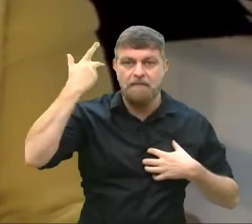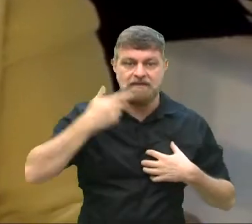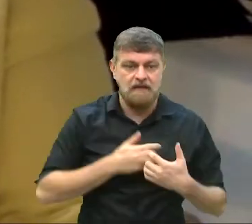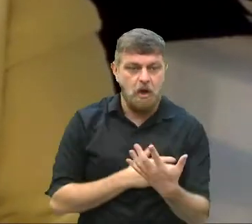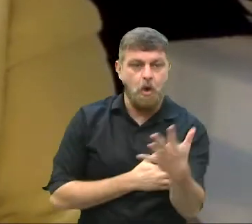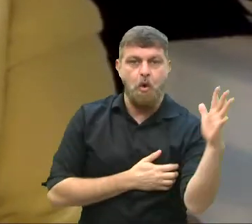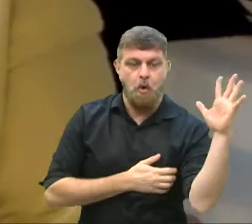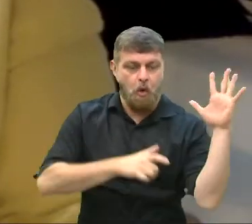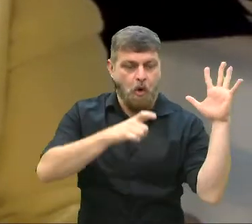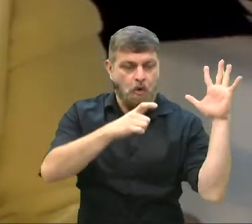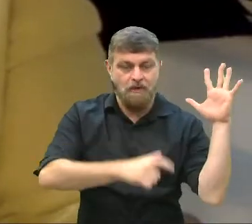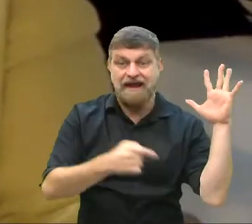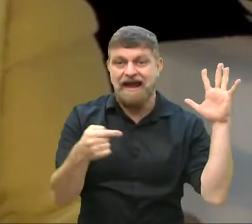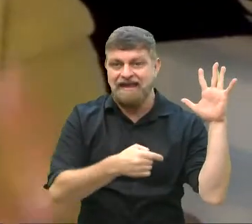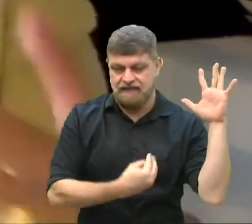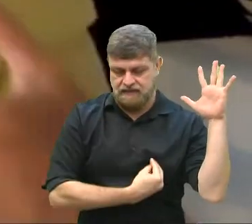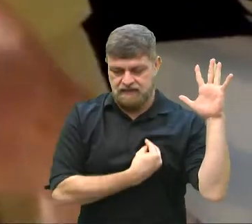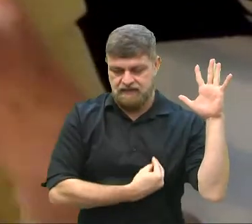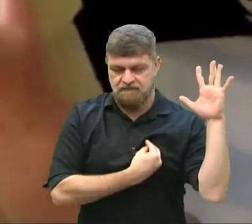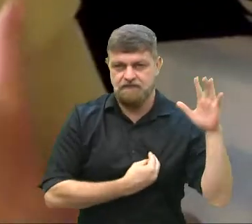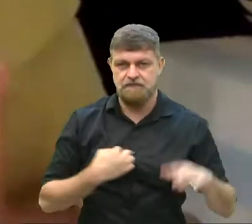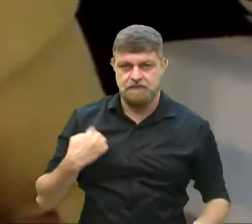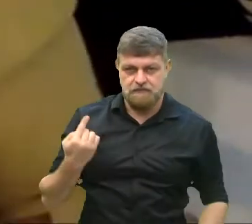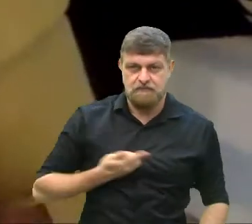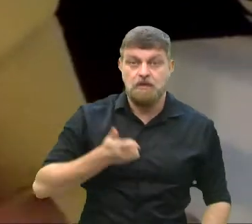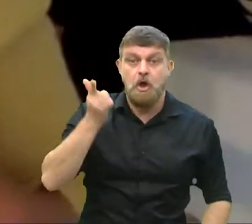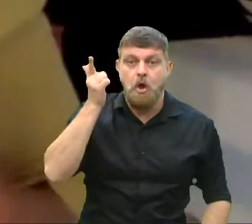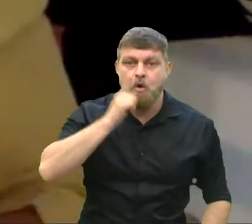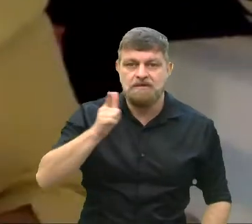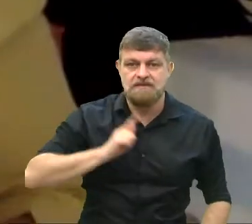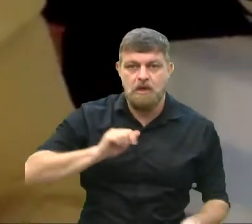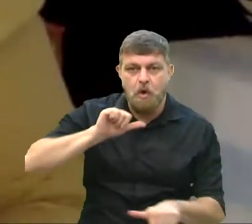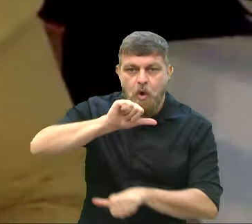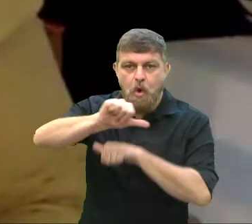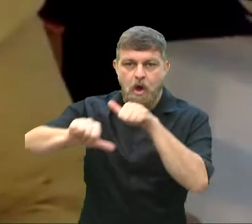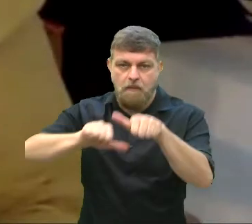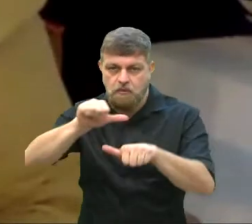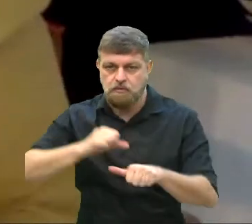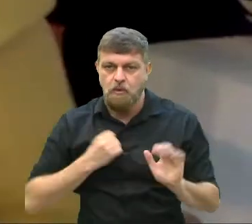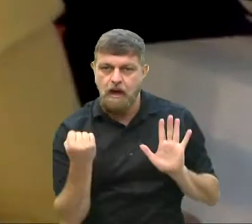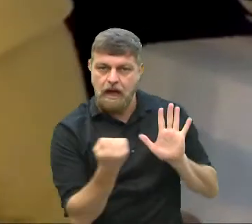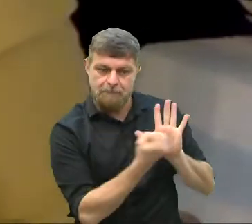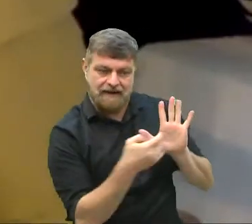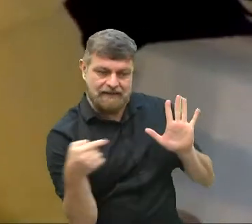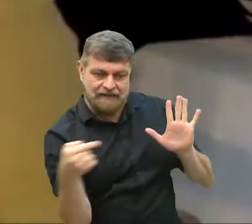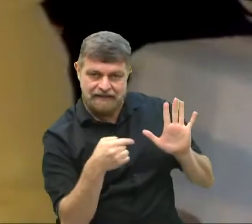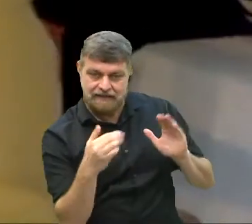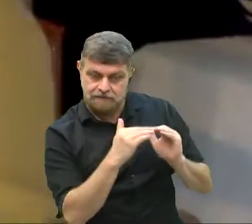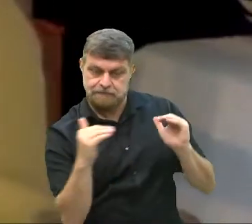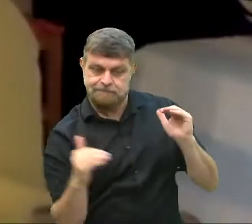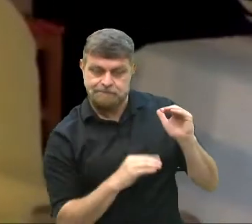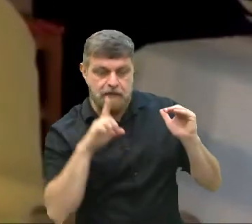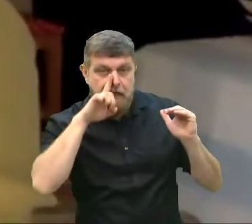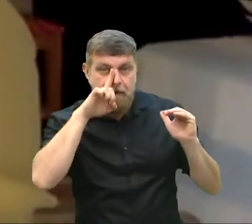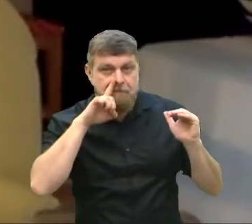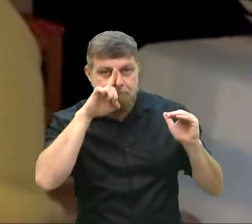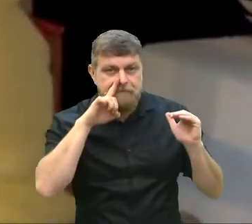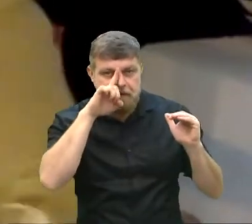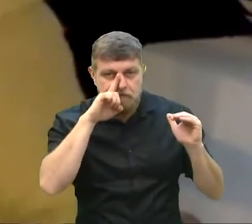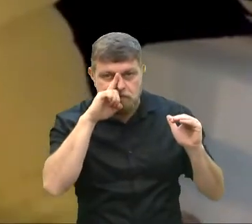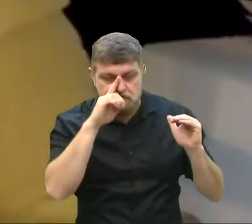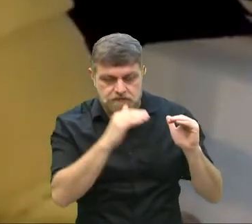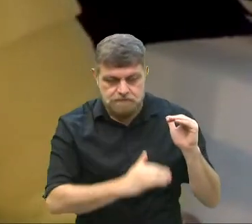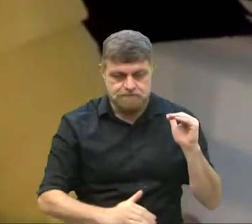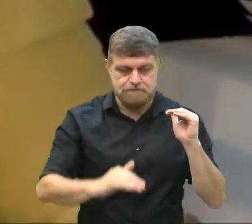hábitat do mico-leão-dourado, né? Chegando ao ponto da espécie mudar de status de ameaça, passando de criticamente